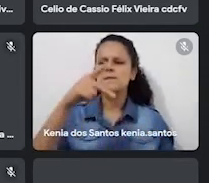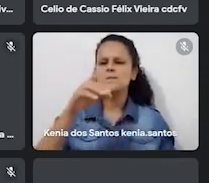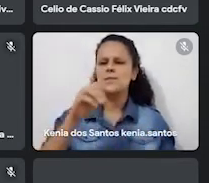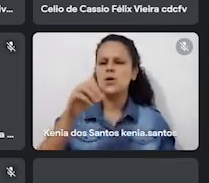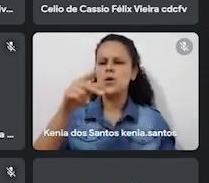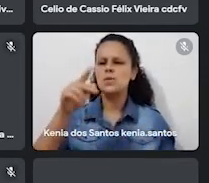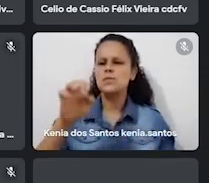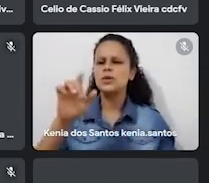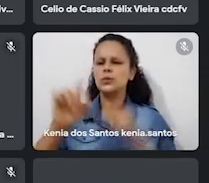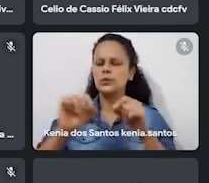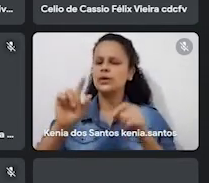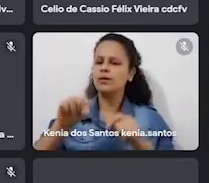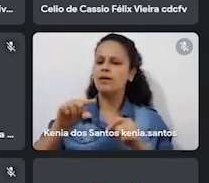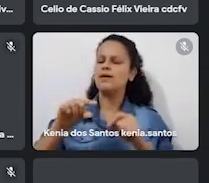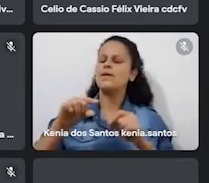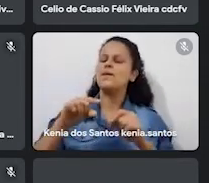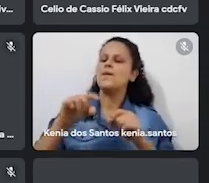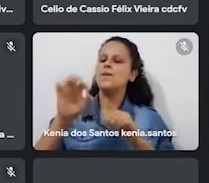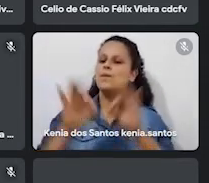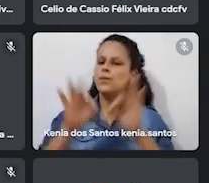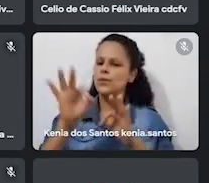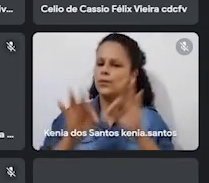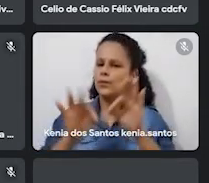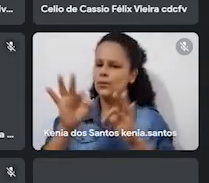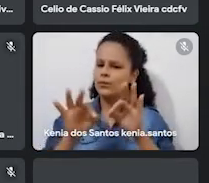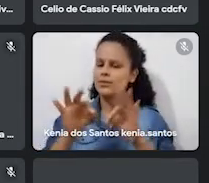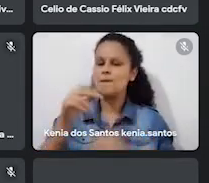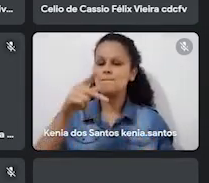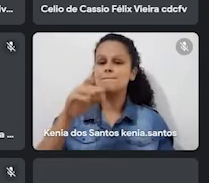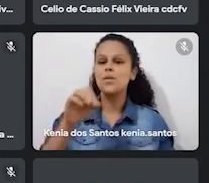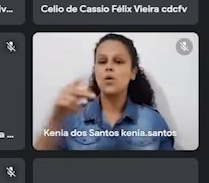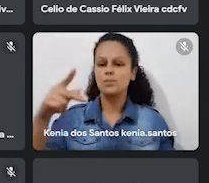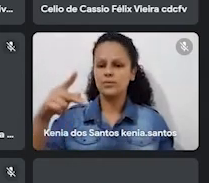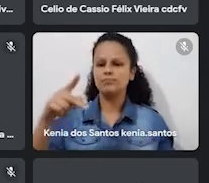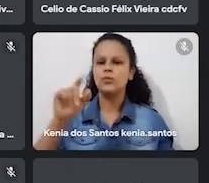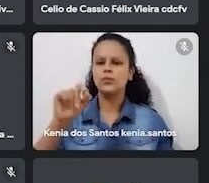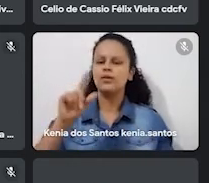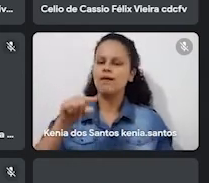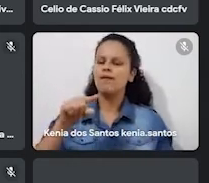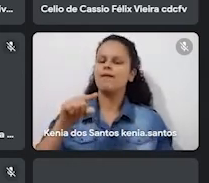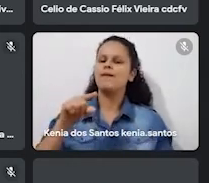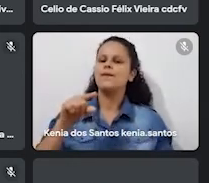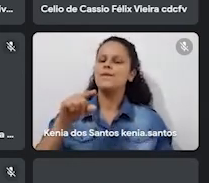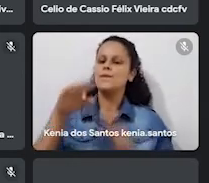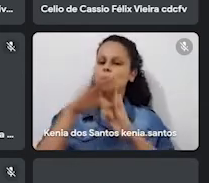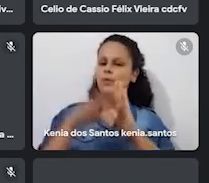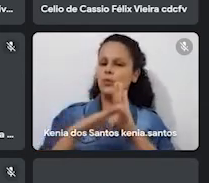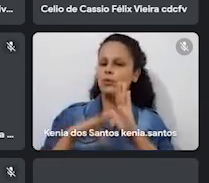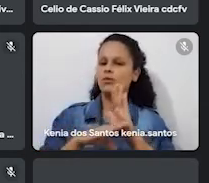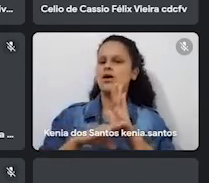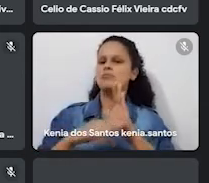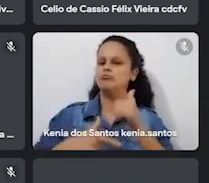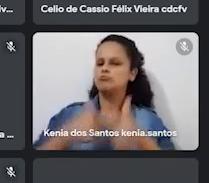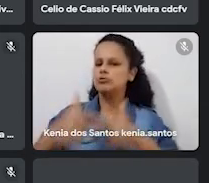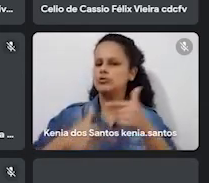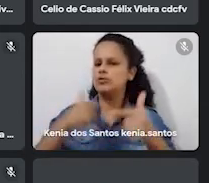programa operacional padrão. Então, todas as atividades, elas já